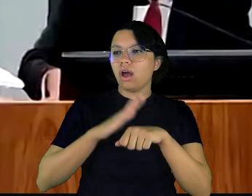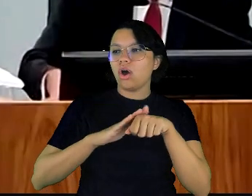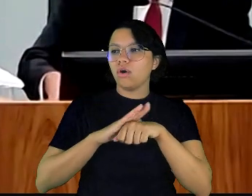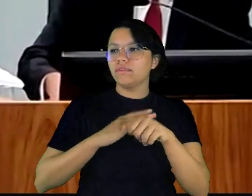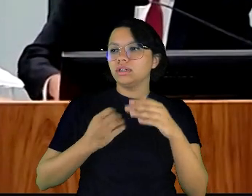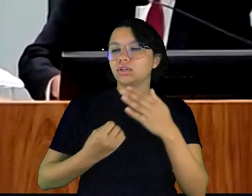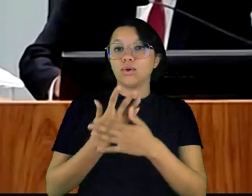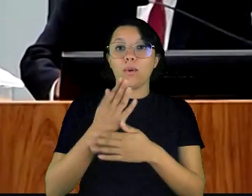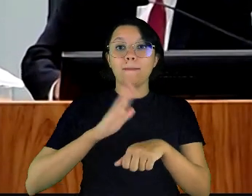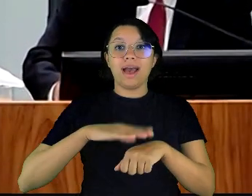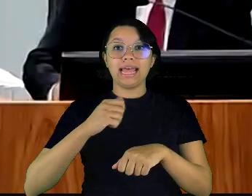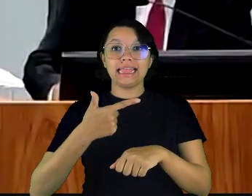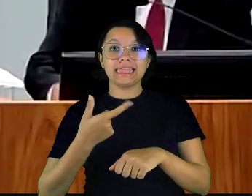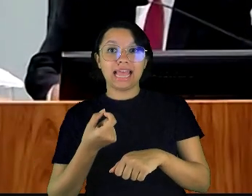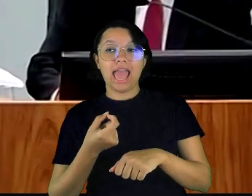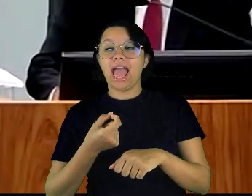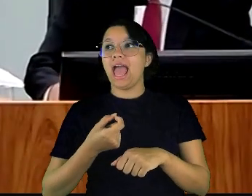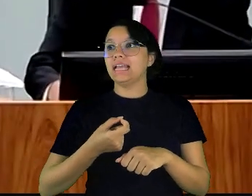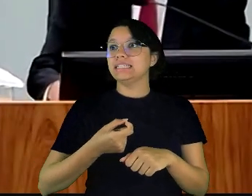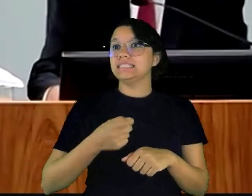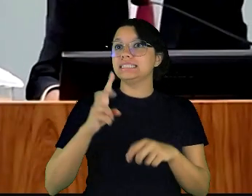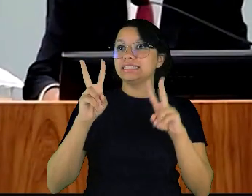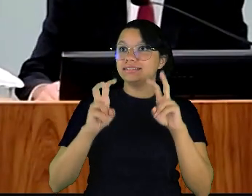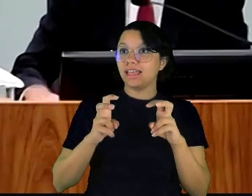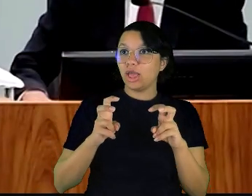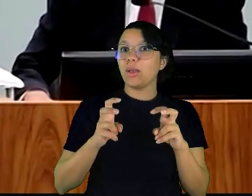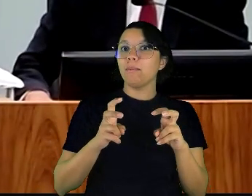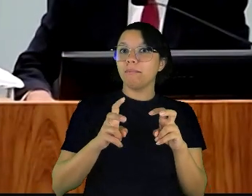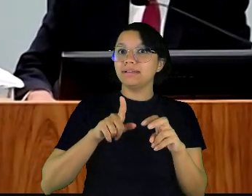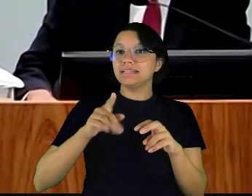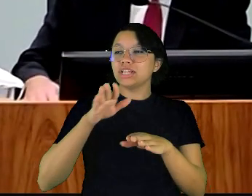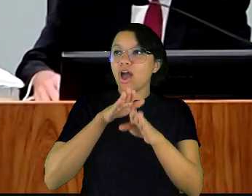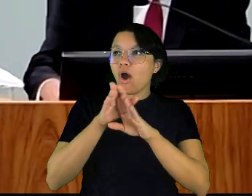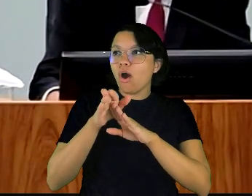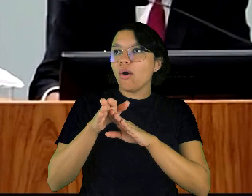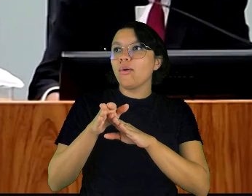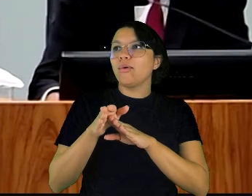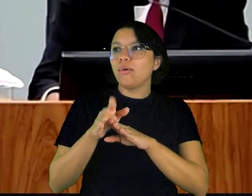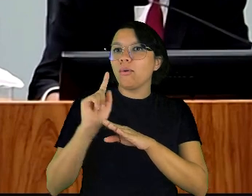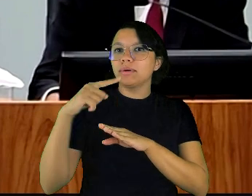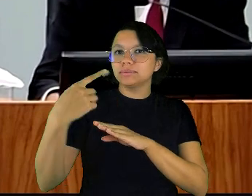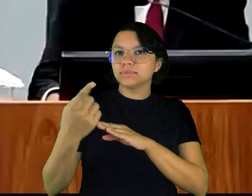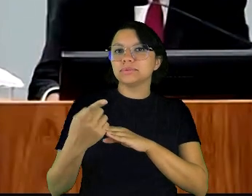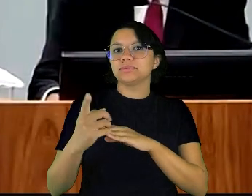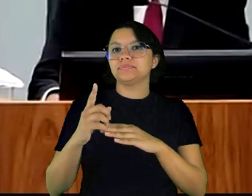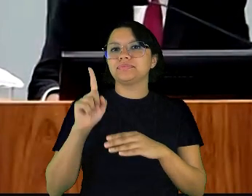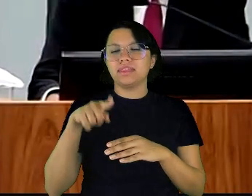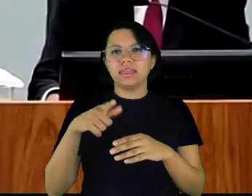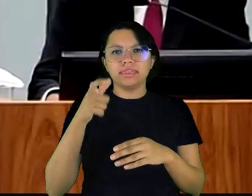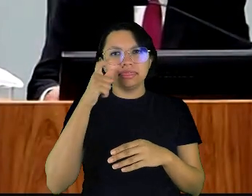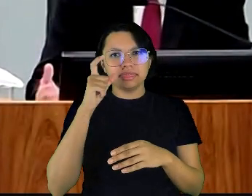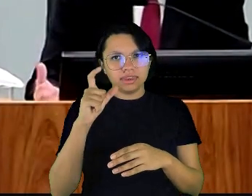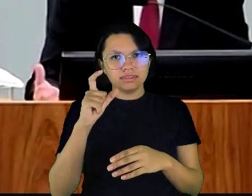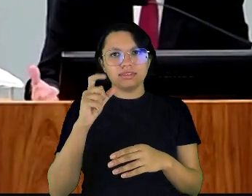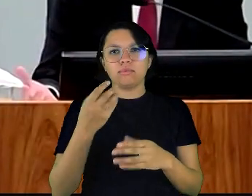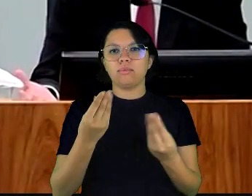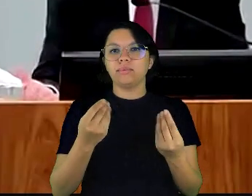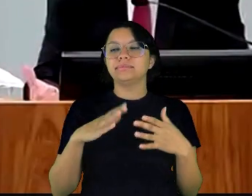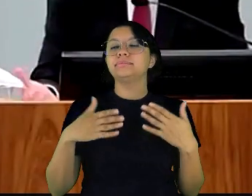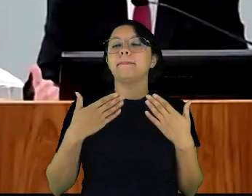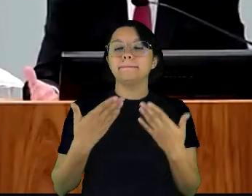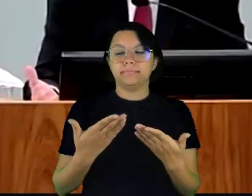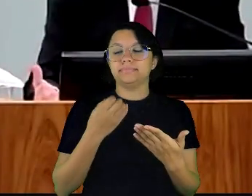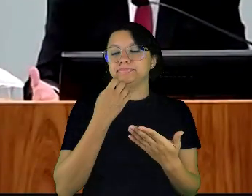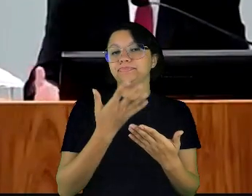temas, né, doutora Leila, que o doutor Farley já sugeriu aí para as próximas, mas é muito interessante. Bom,